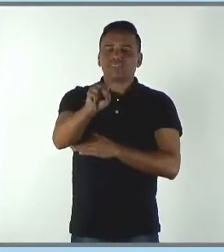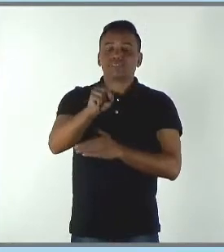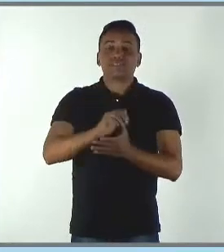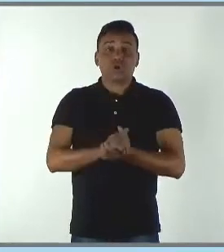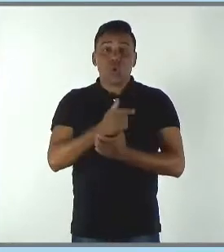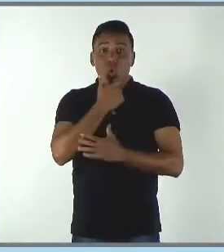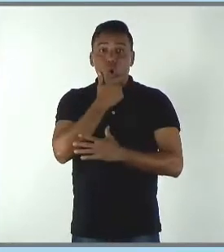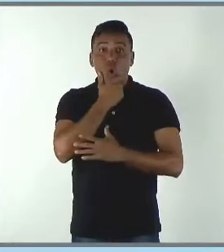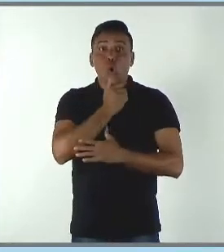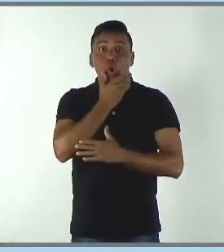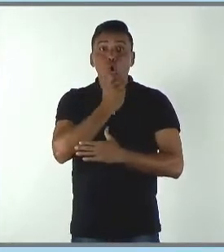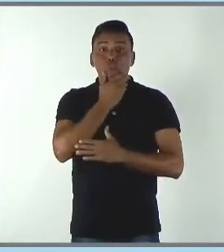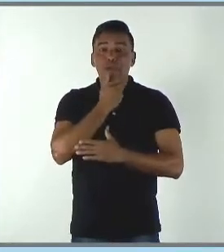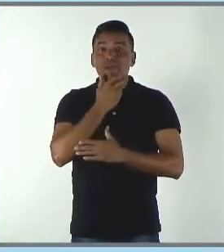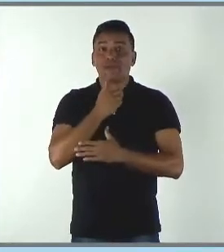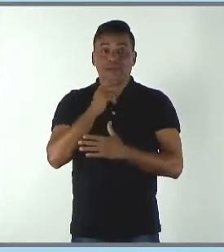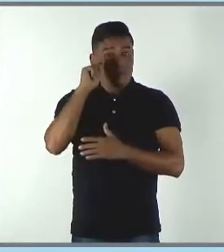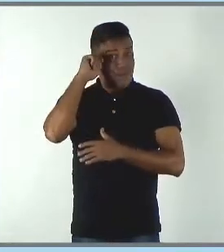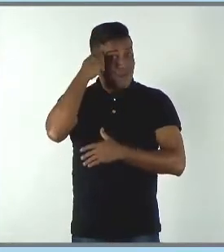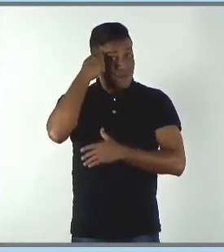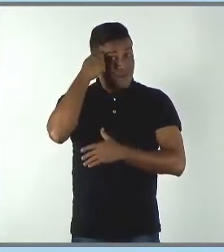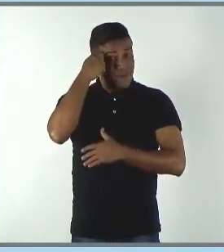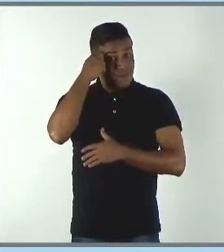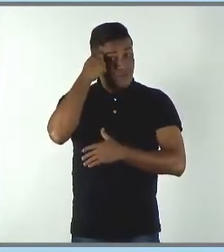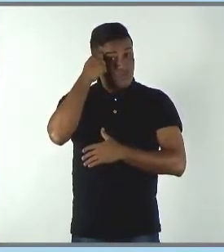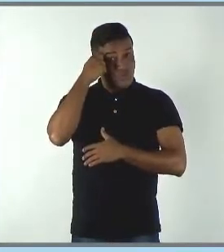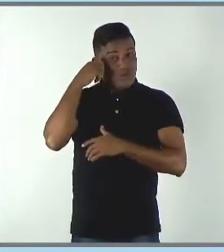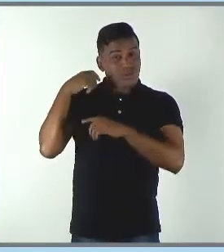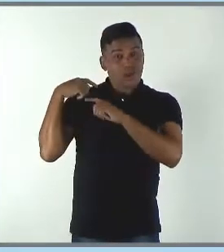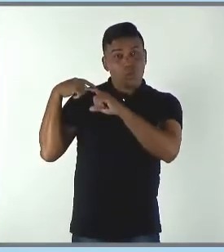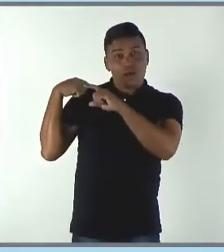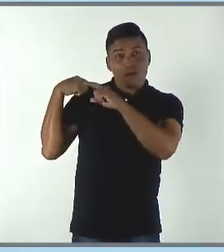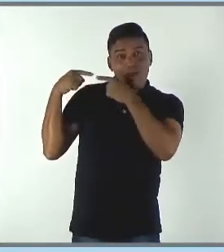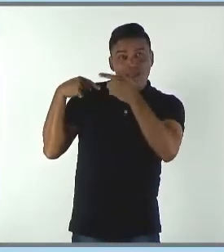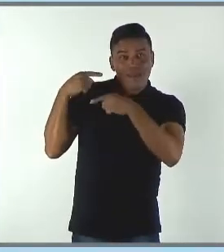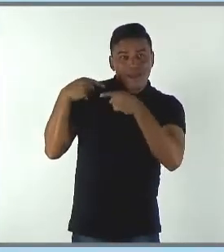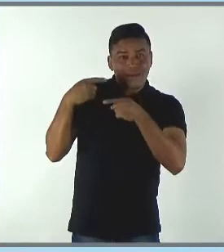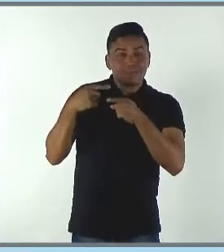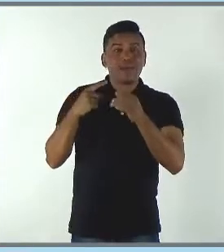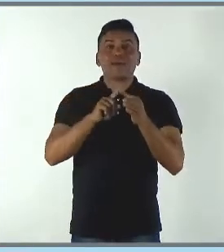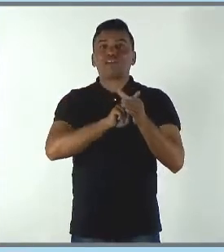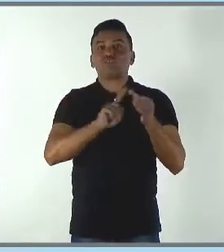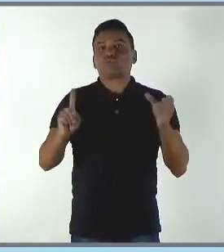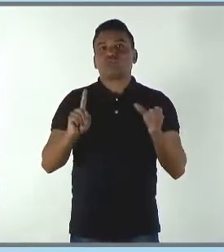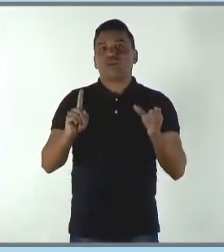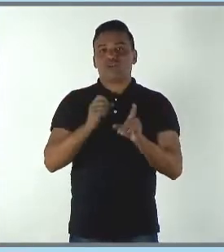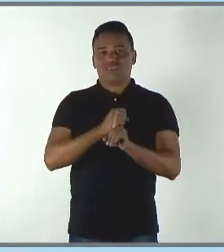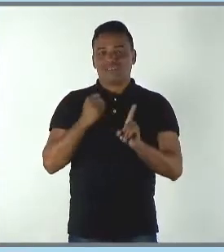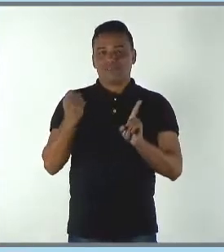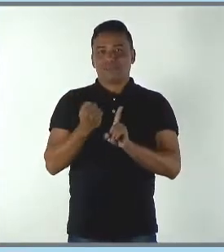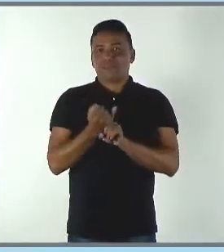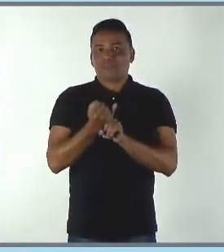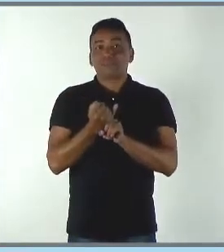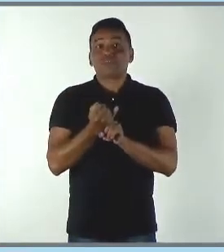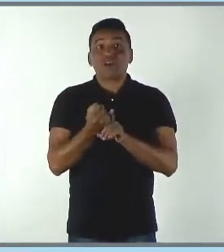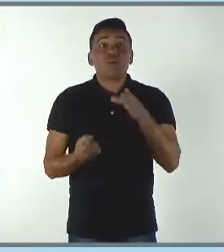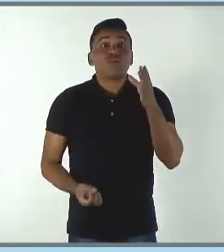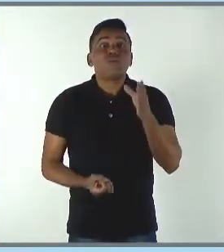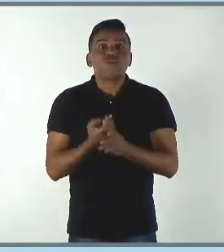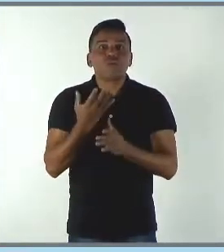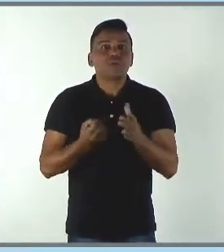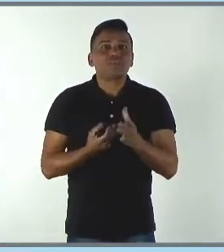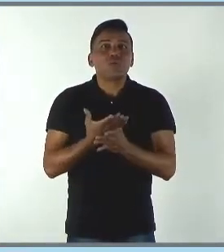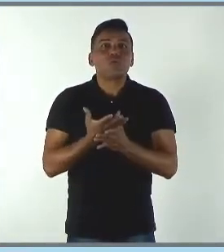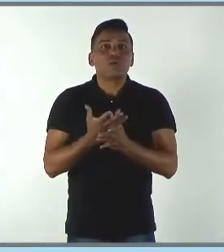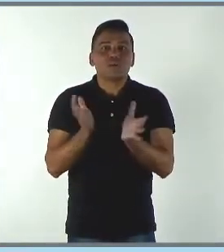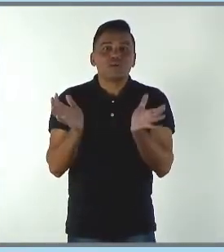negro cuja herança é de exclusão social está publicando uma série de livros que vai interferir no imaginário da formação da elite